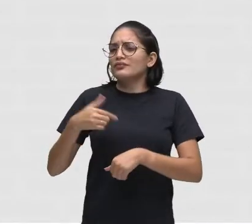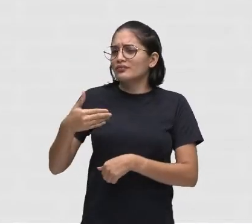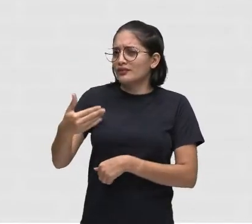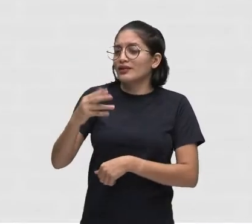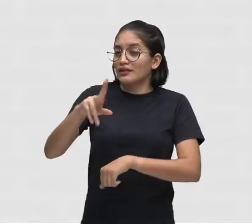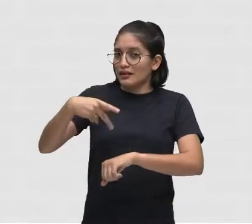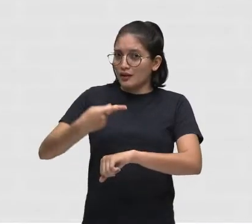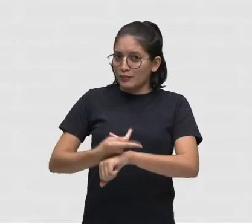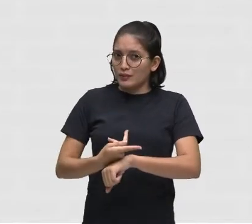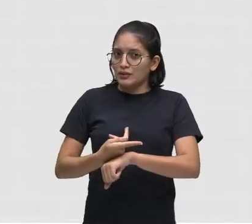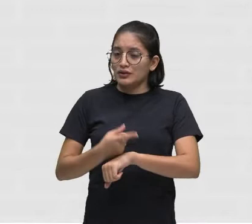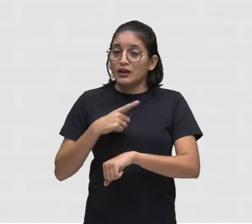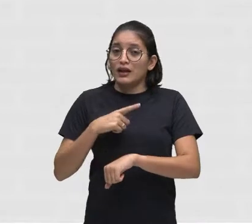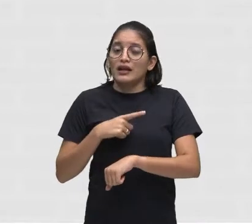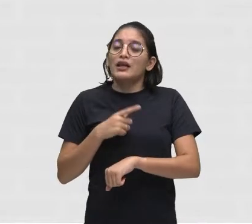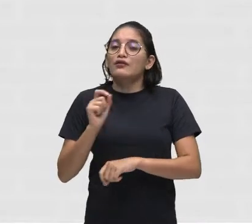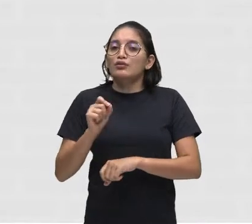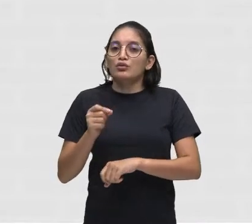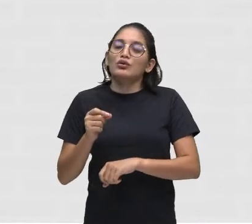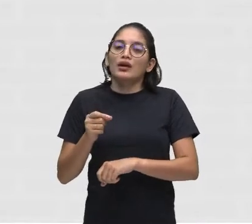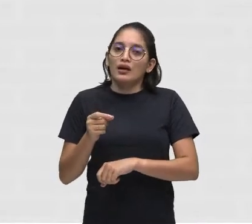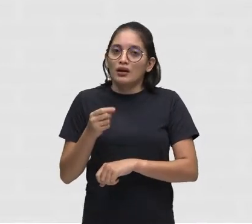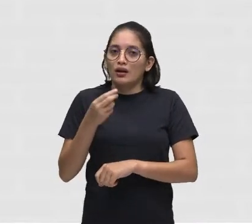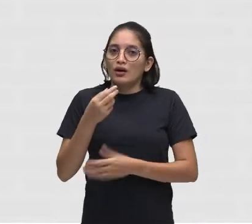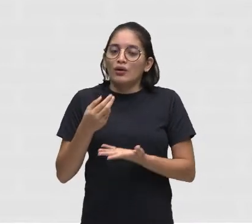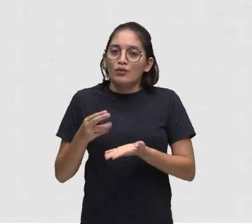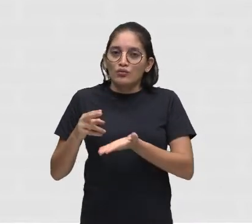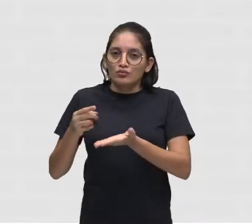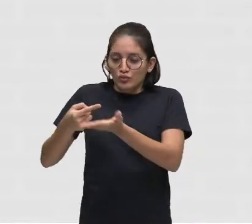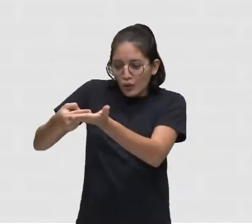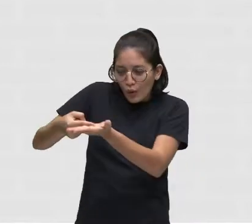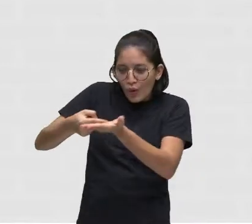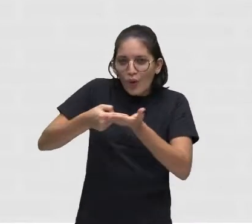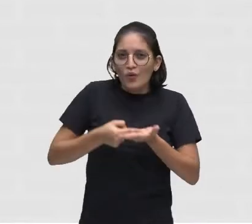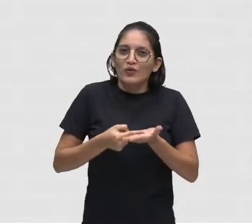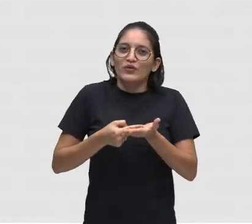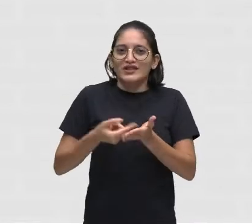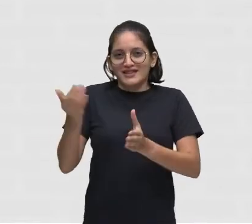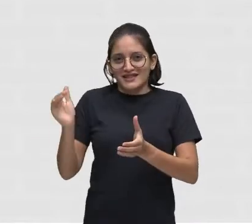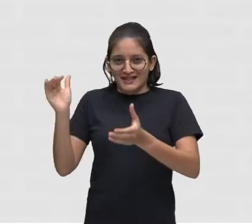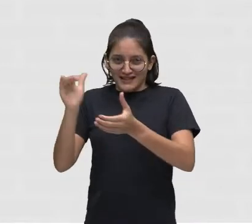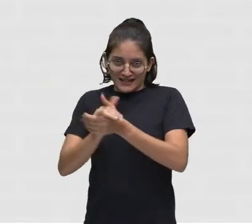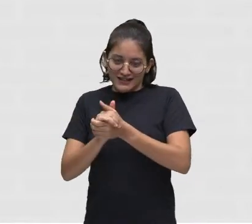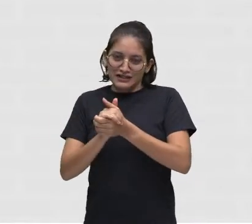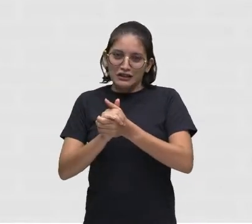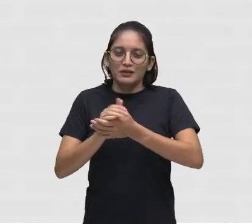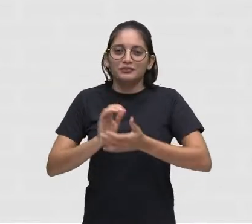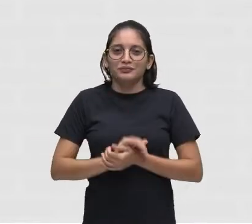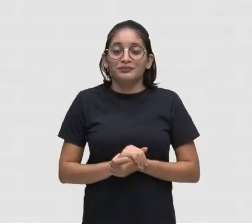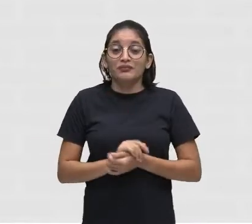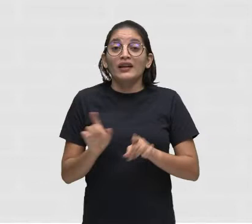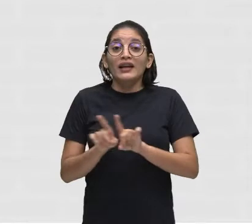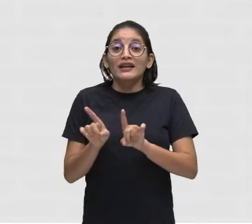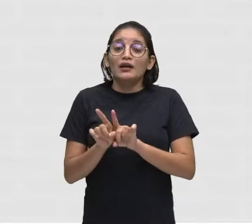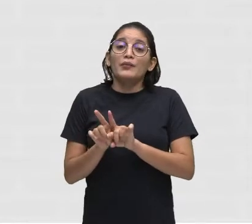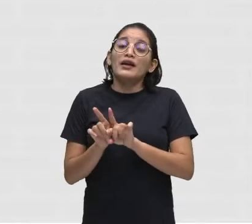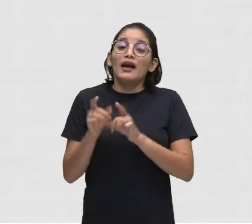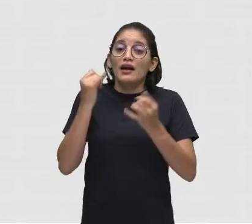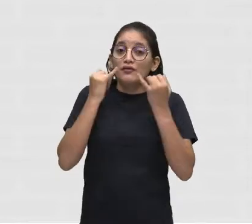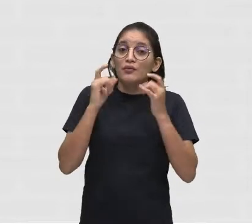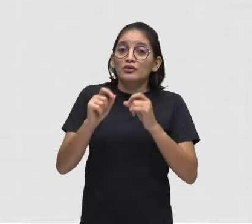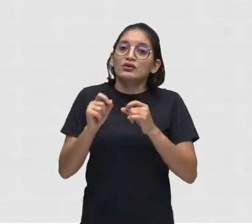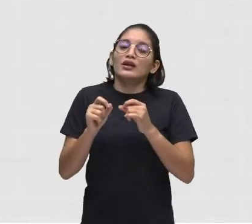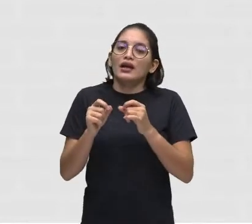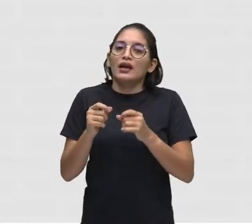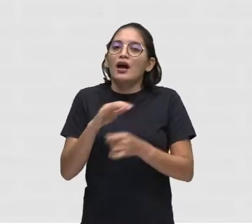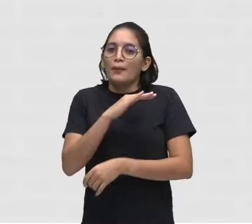professora Tereza recebeu um convite de casamento. Olha que chique! E a notícia do falecimento do pai